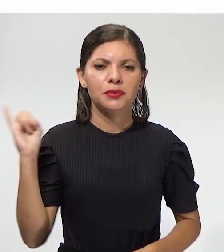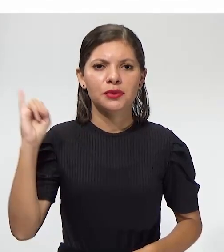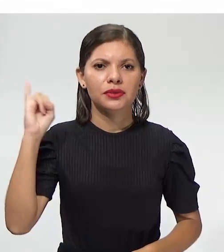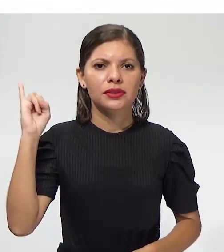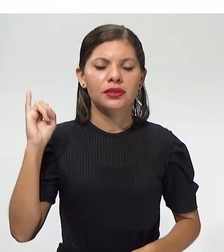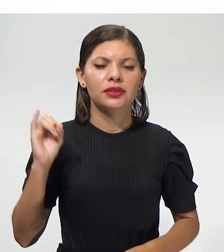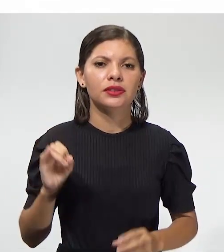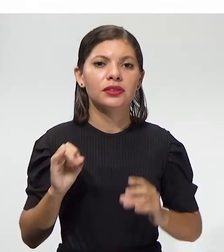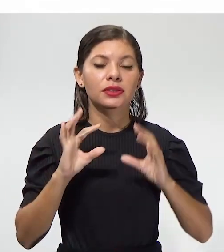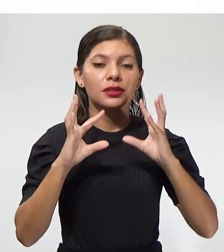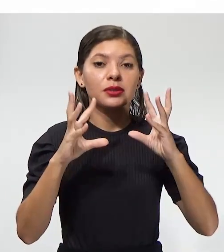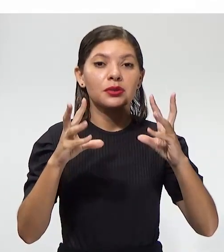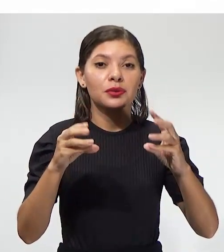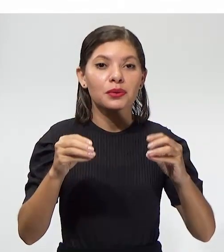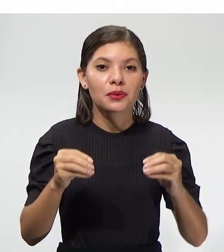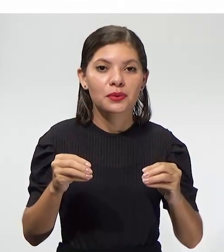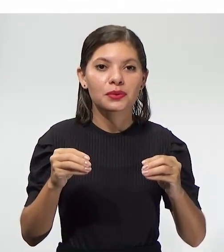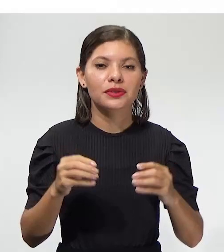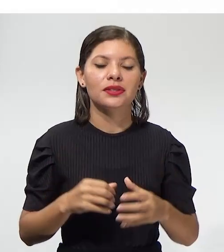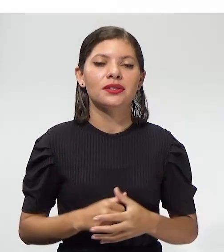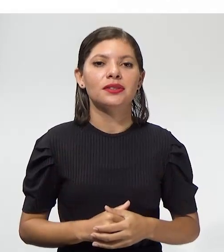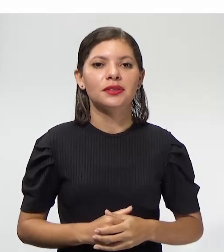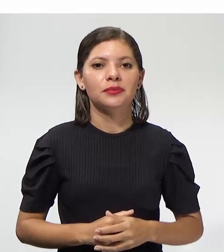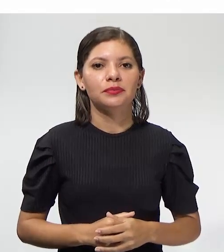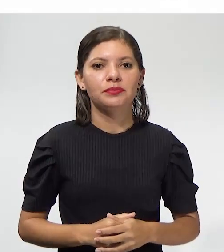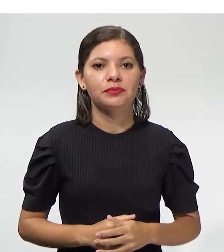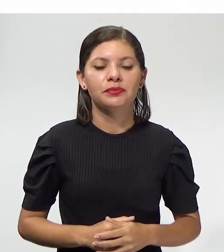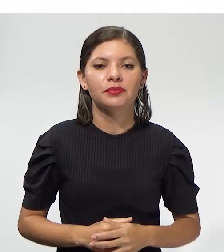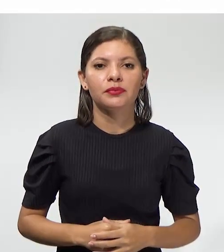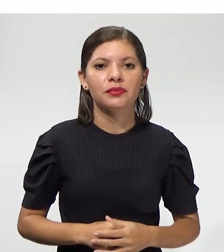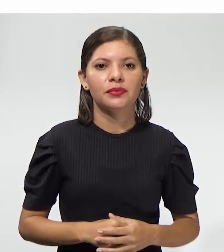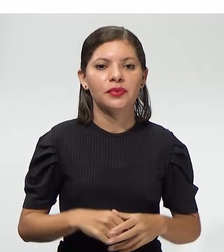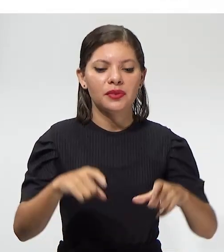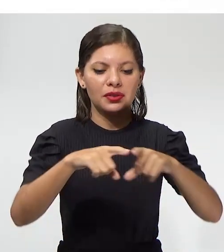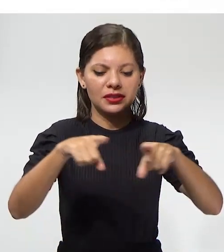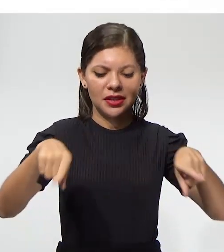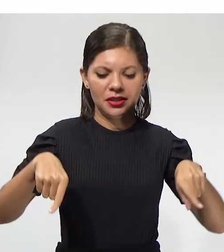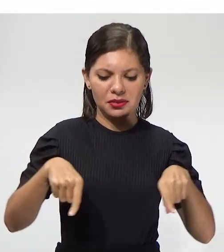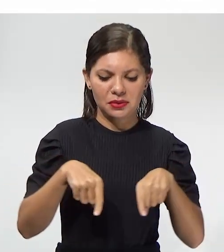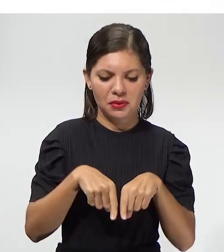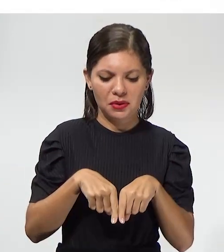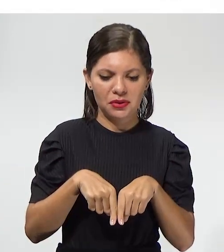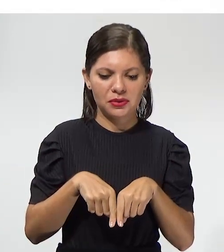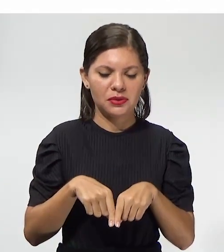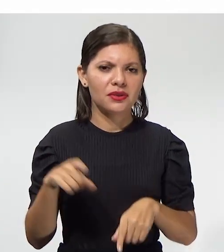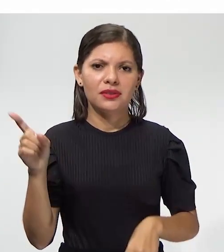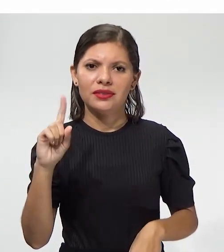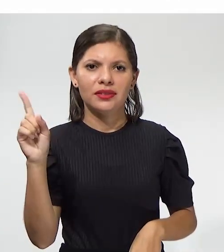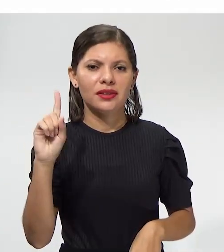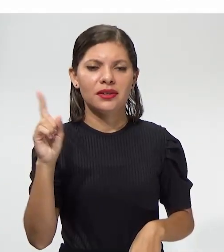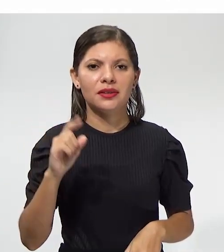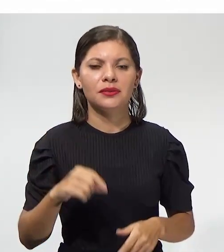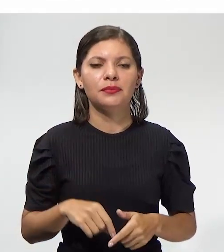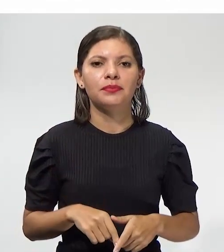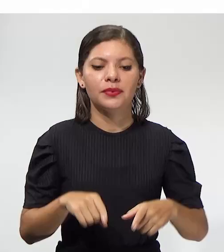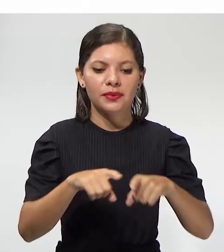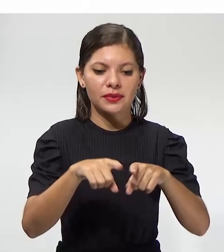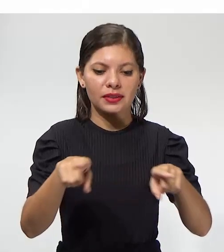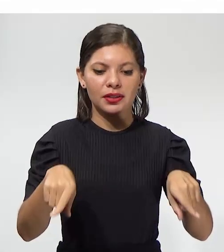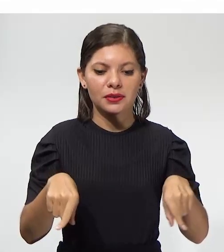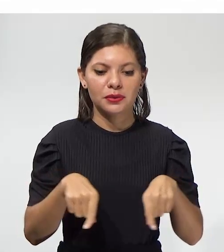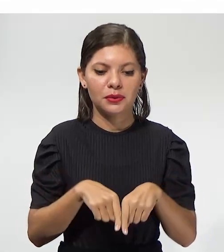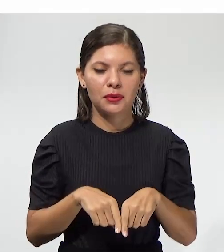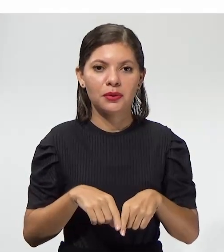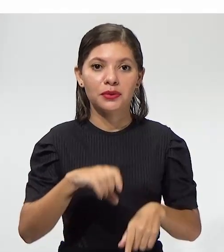não dissolve a importância das disciplinas. A interdisciplinaridade, ao contrário, ela valoriza a disciplina, mas não como um